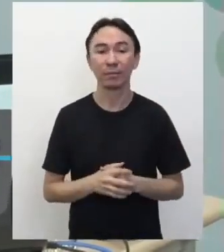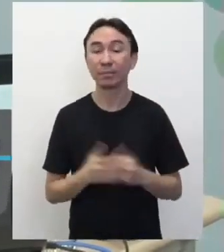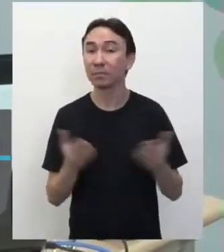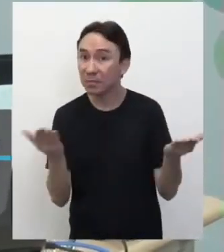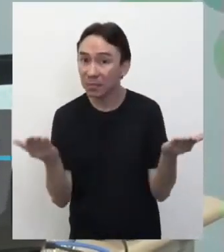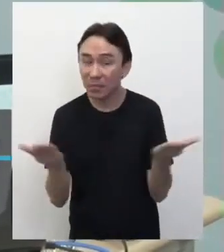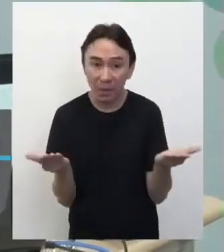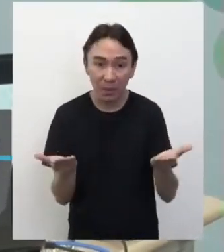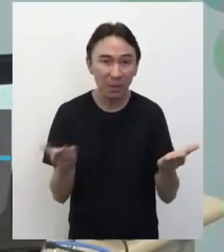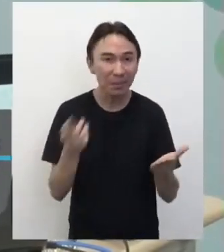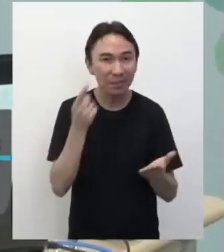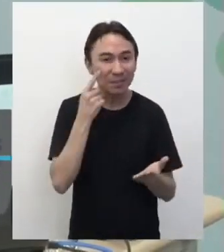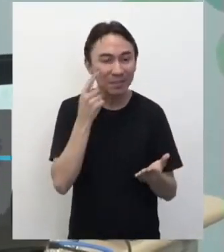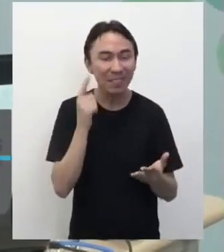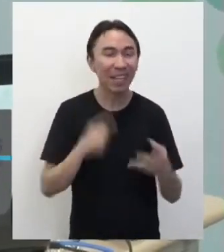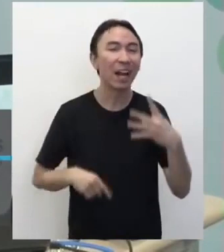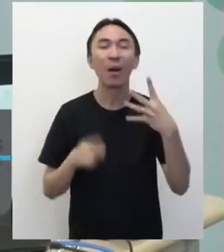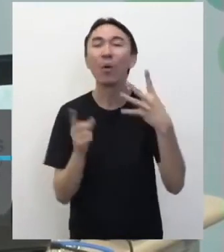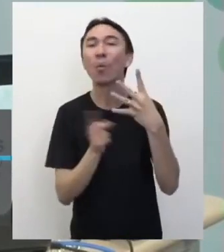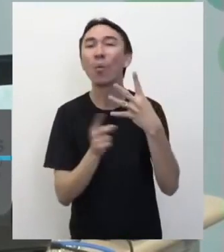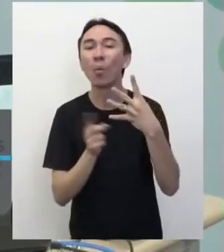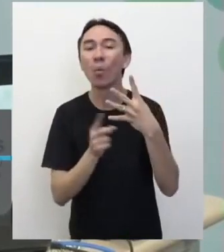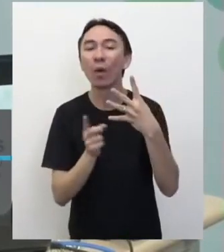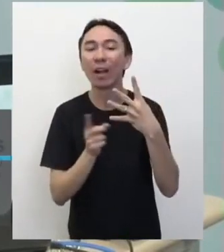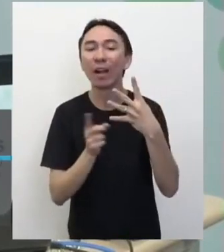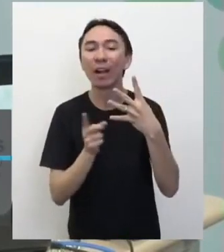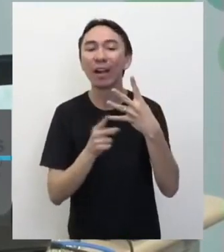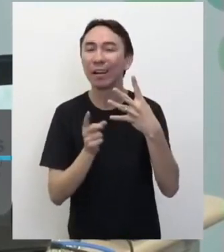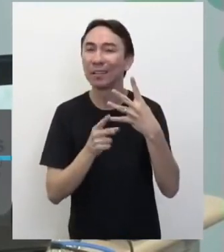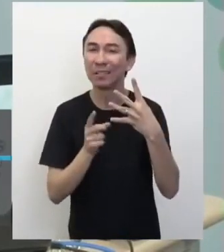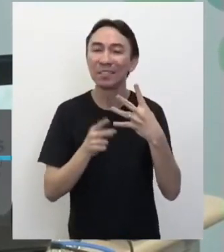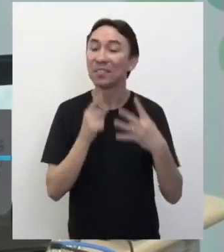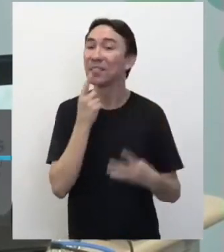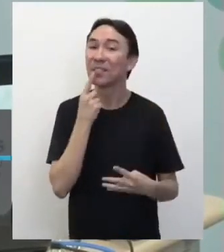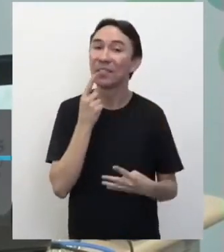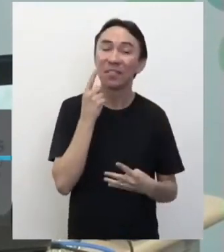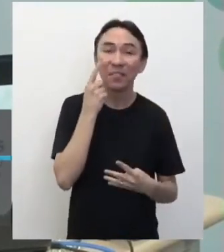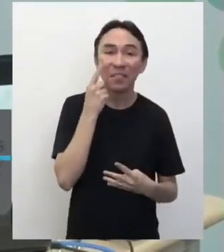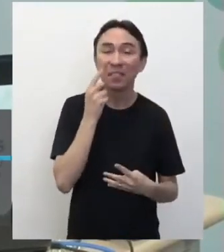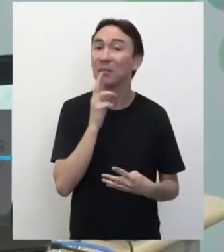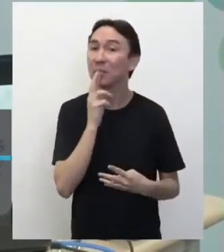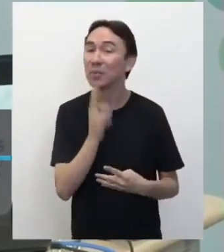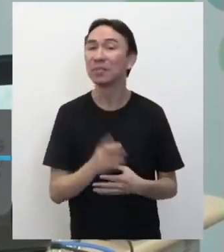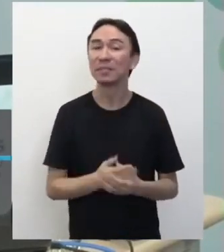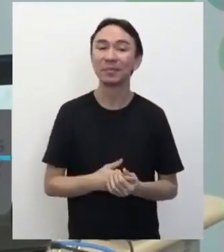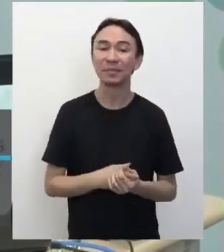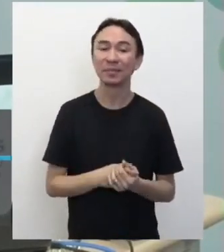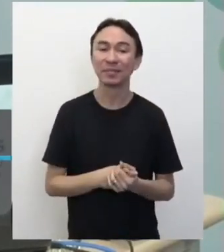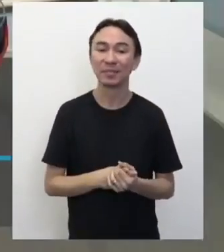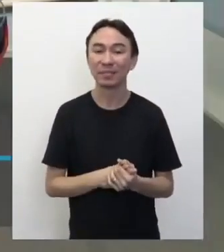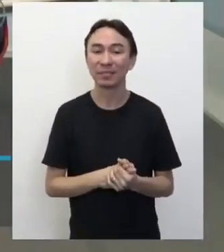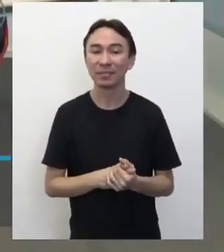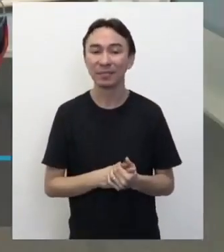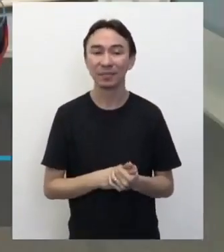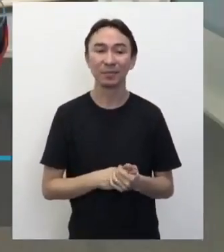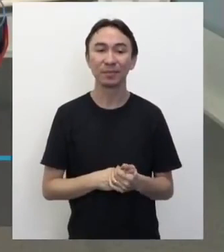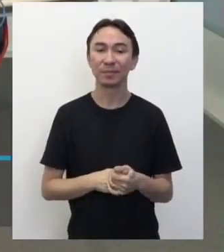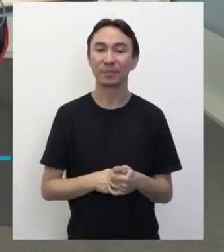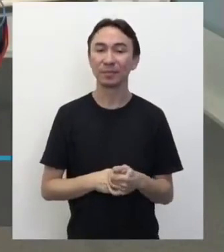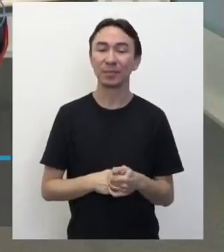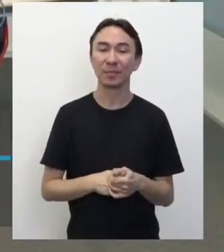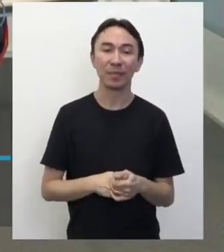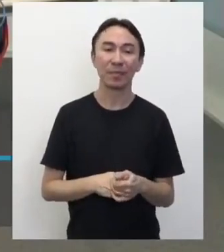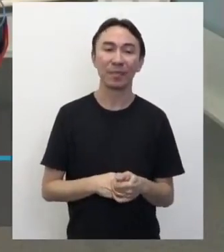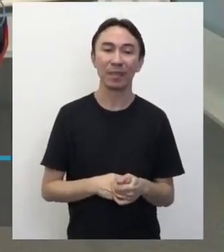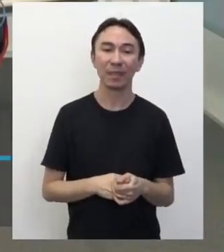Agora, vamos ver a 4, gente. Acelera na 4 aí pra eu conseguir ver a resposta. Eu tô vendo muitos das 3, tá, Mônica? 3, Então, 3, olha, 3. tem alunos aqui falando...